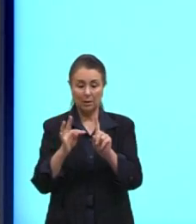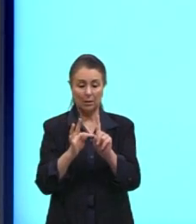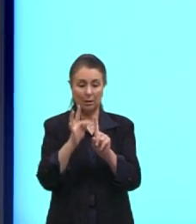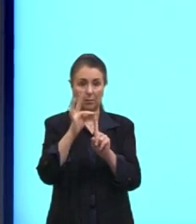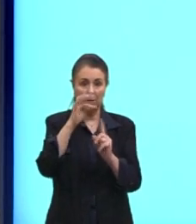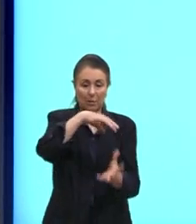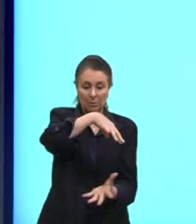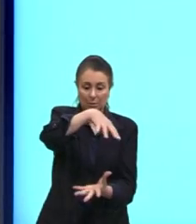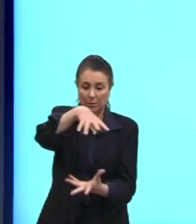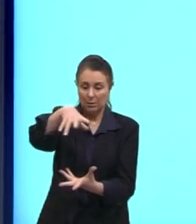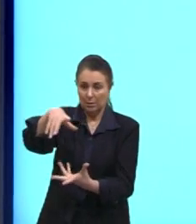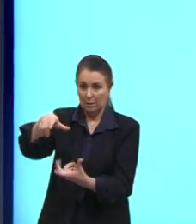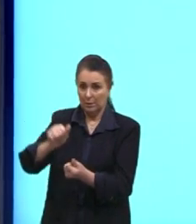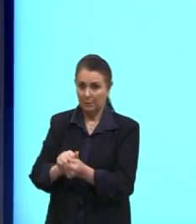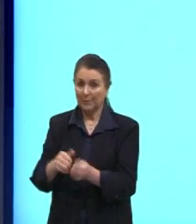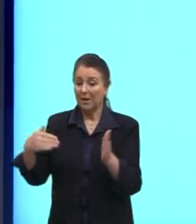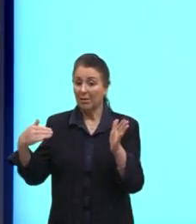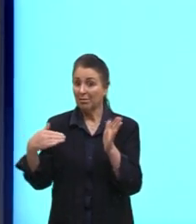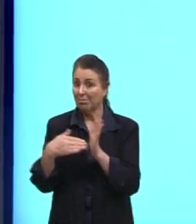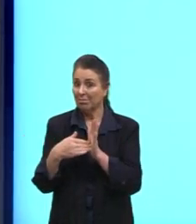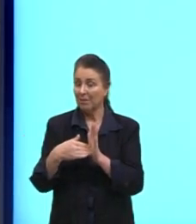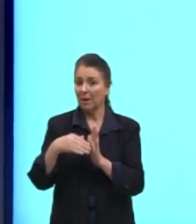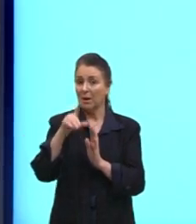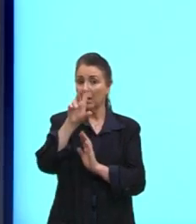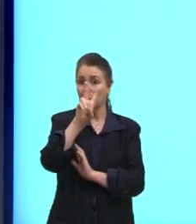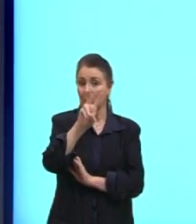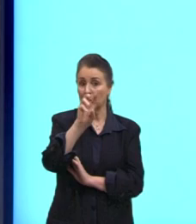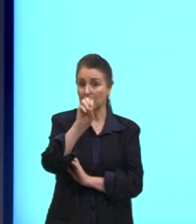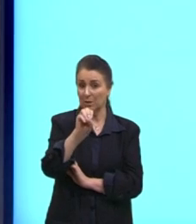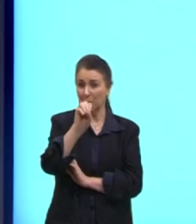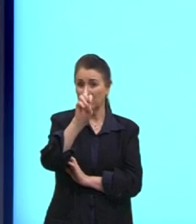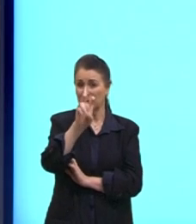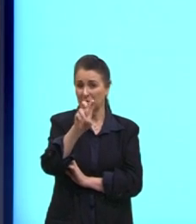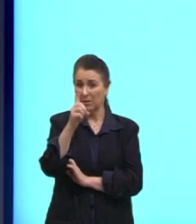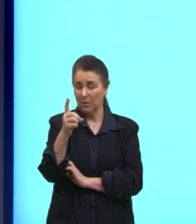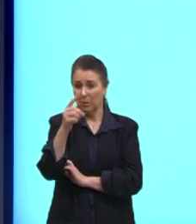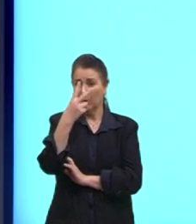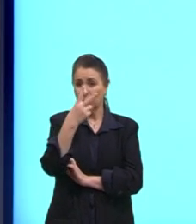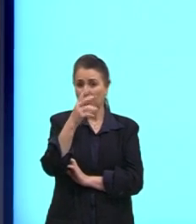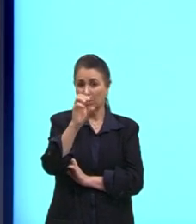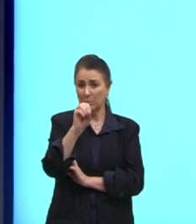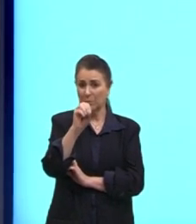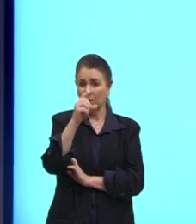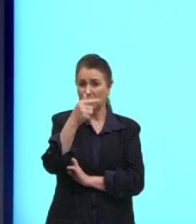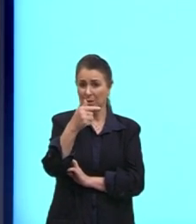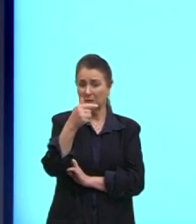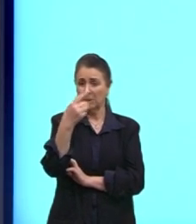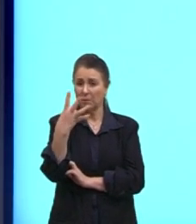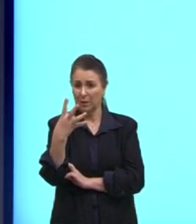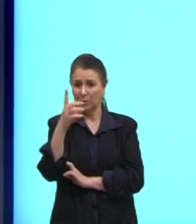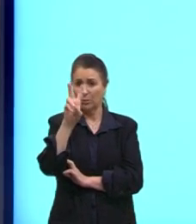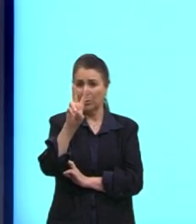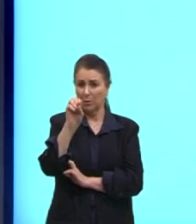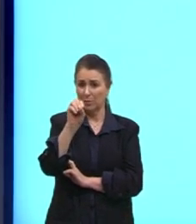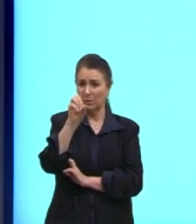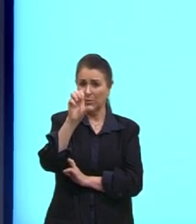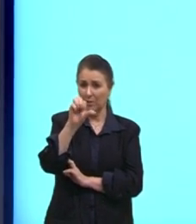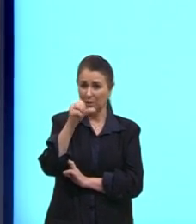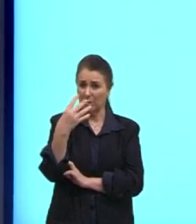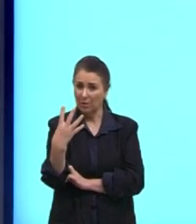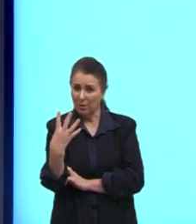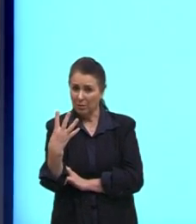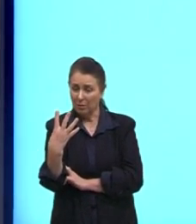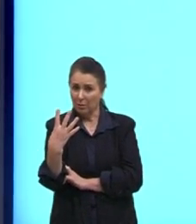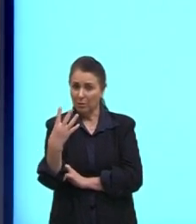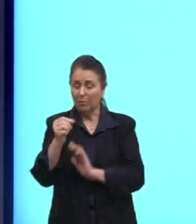até 2050 E um até 2074 até 2094 provavelmente a gente vai